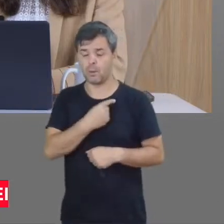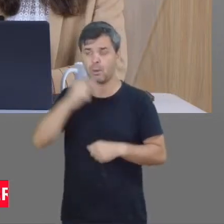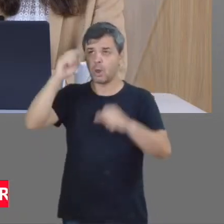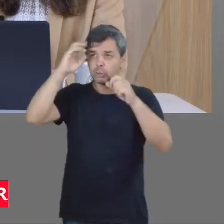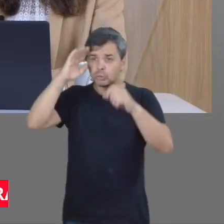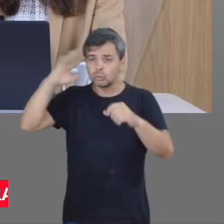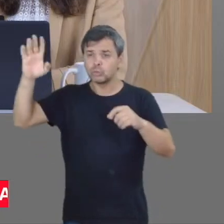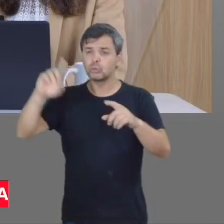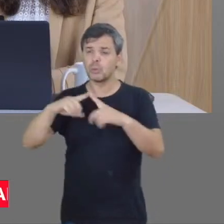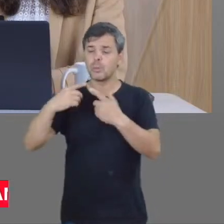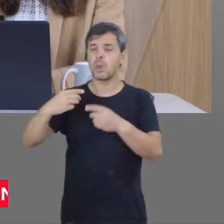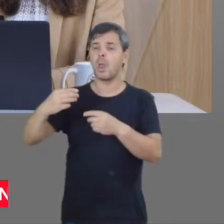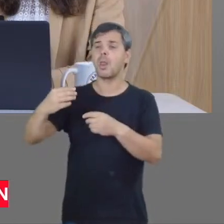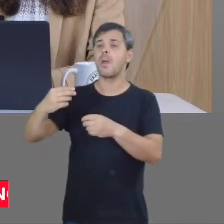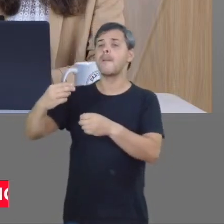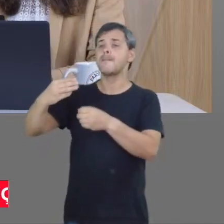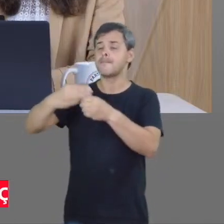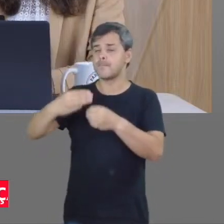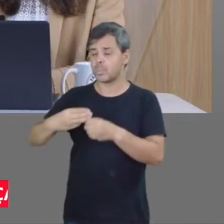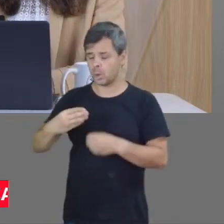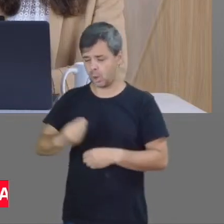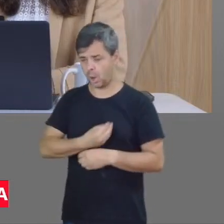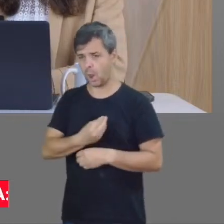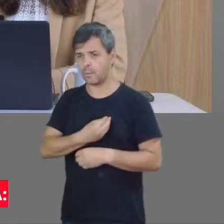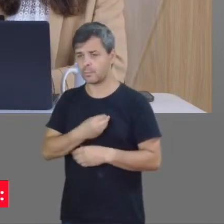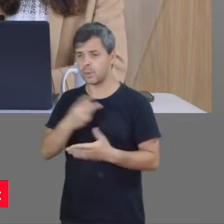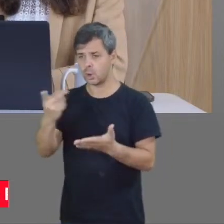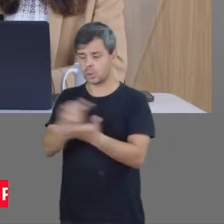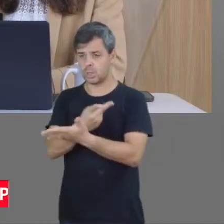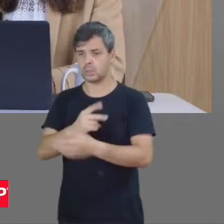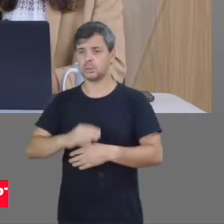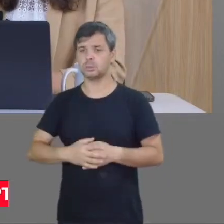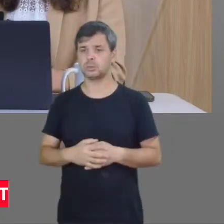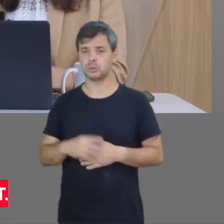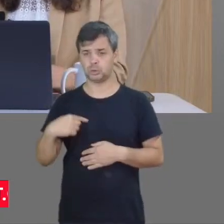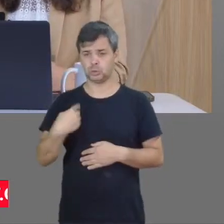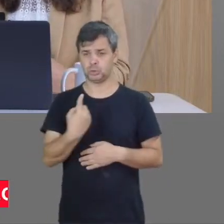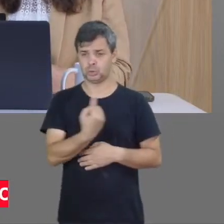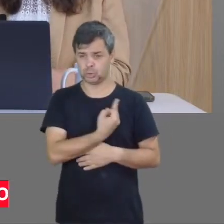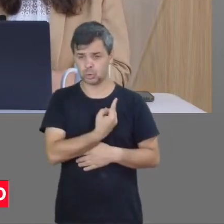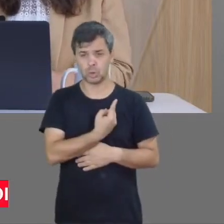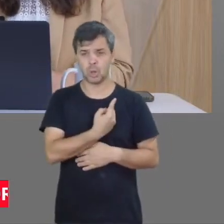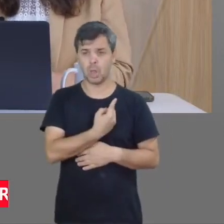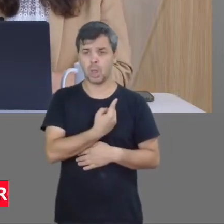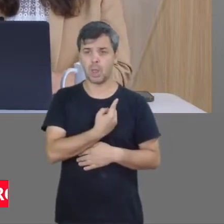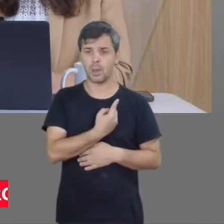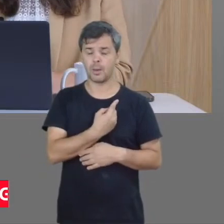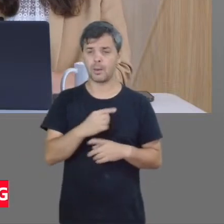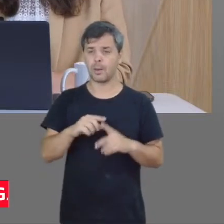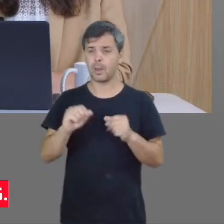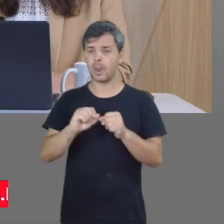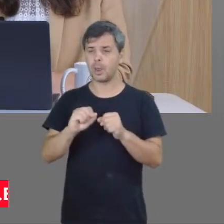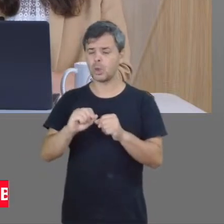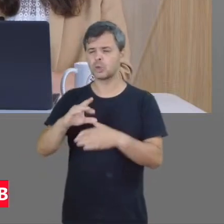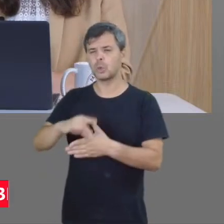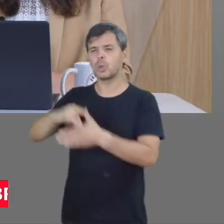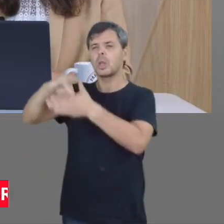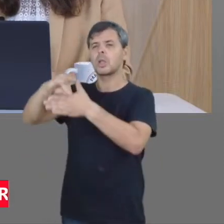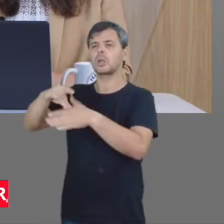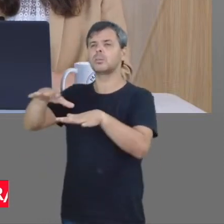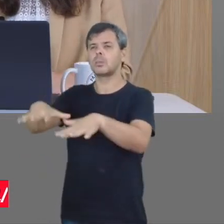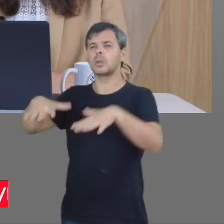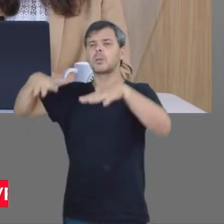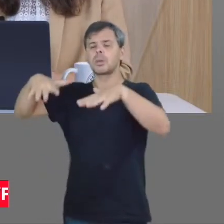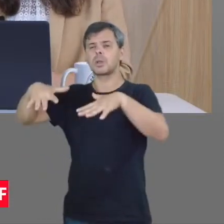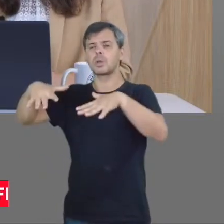olhar para os municípios, que é onde a vida realmente acontece. Nós tivemos lá presente o Odair, nosso líder da bancada